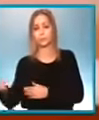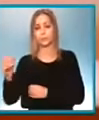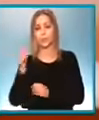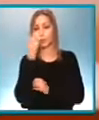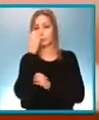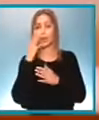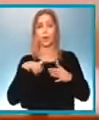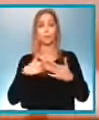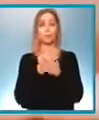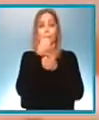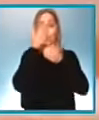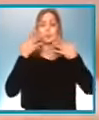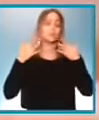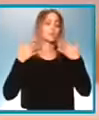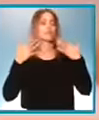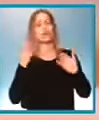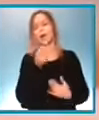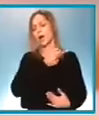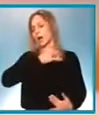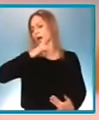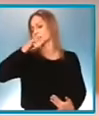à primavera